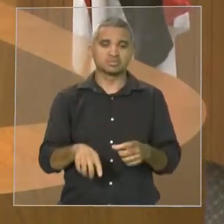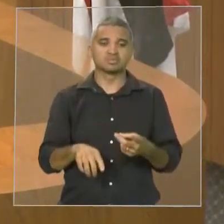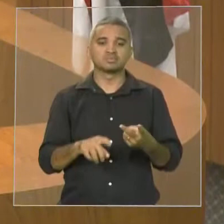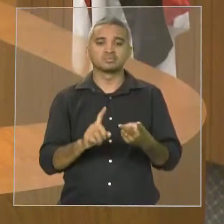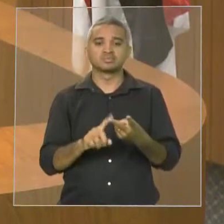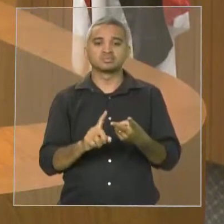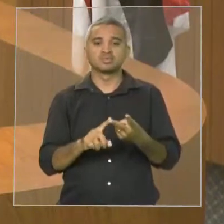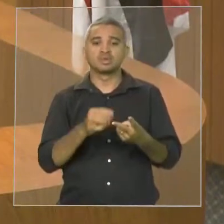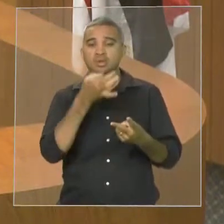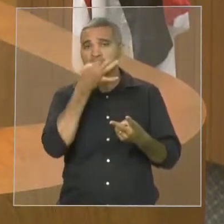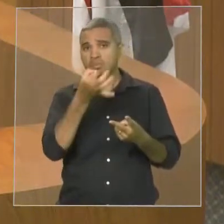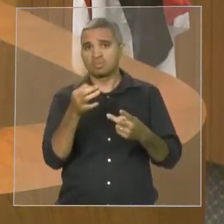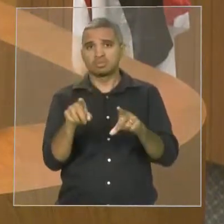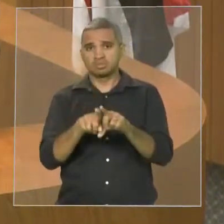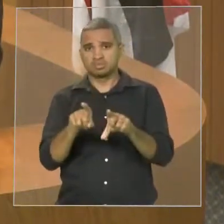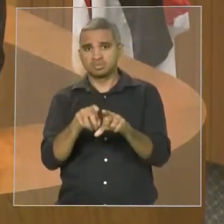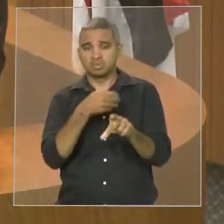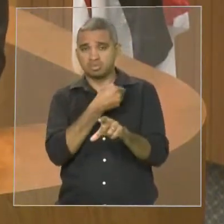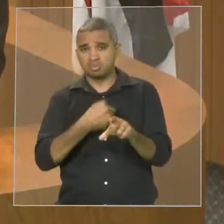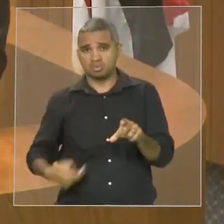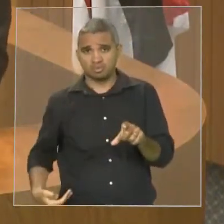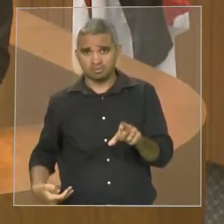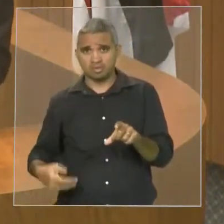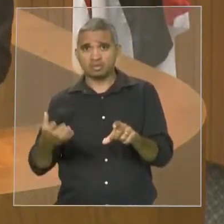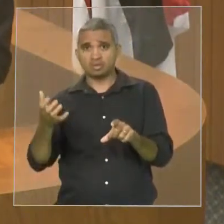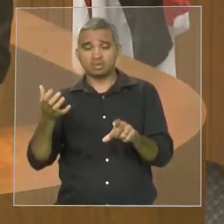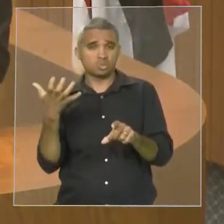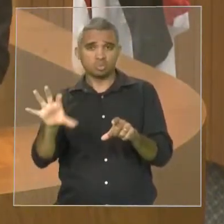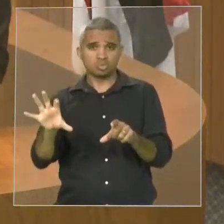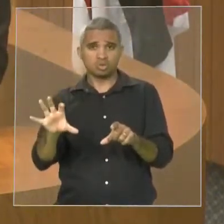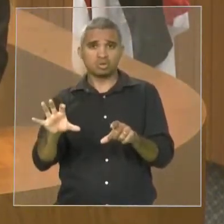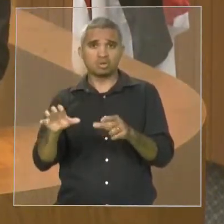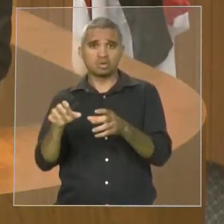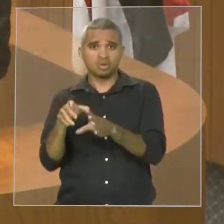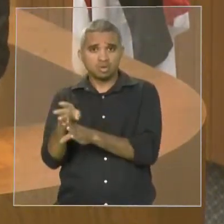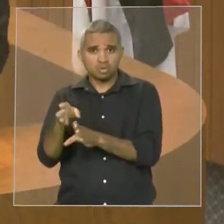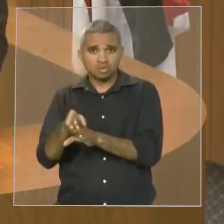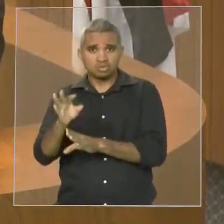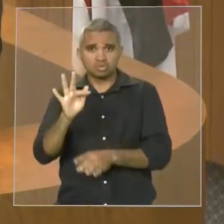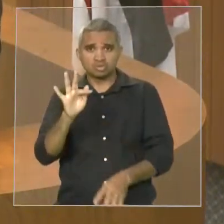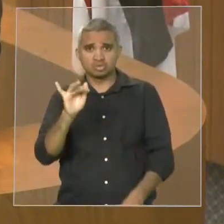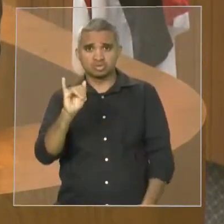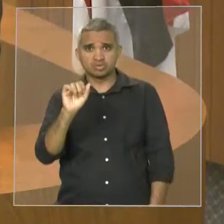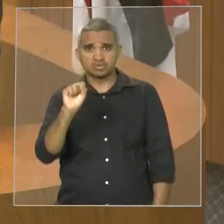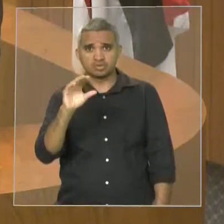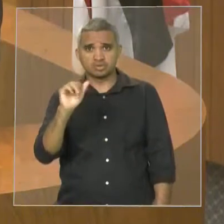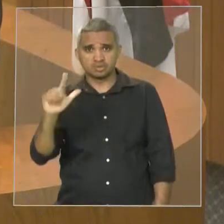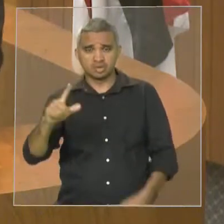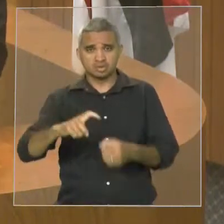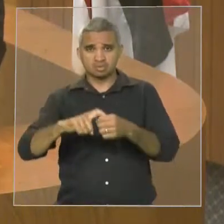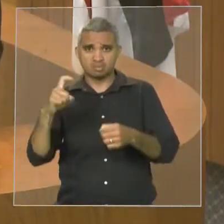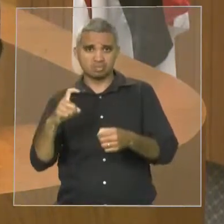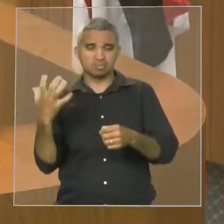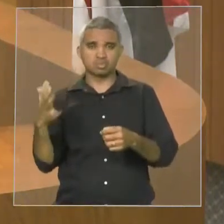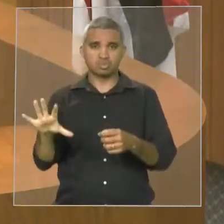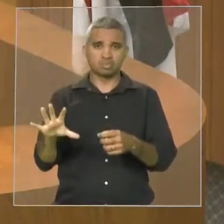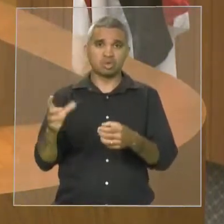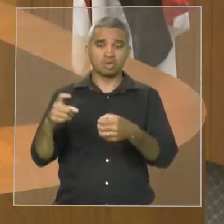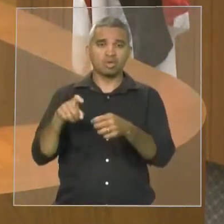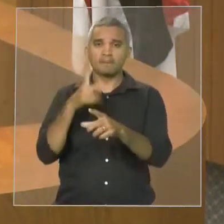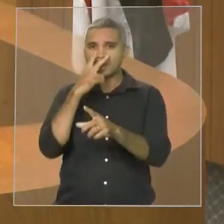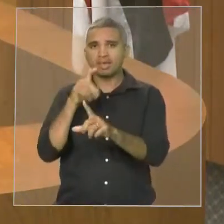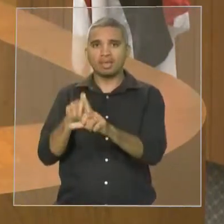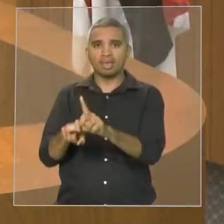não tem autonomia, onde o IPREV não está sendo designado como unidade de gestora única, onde